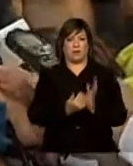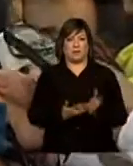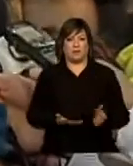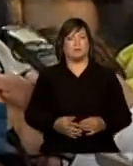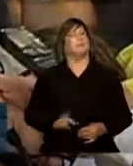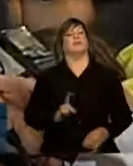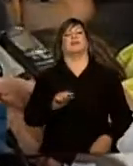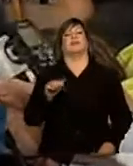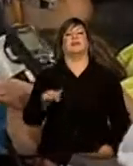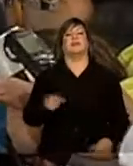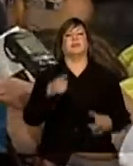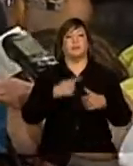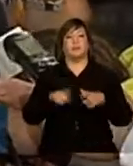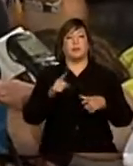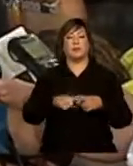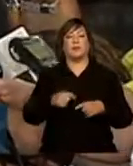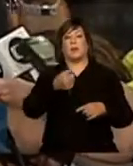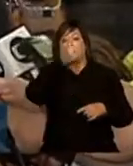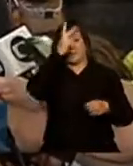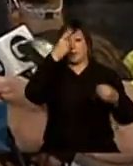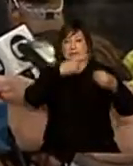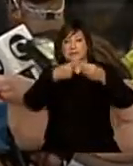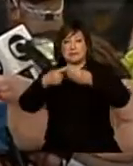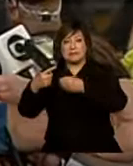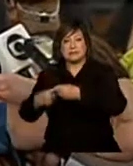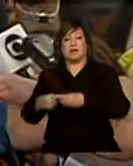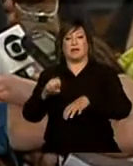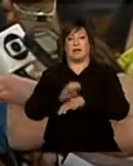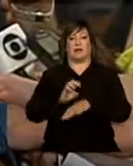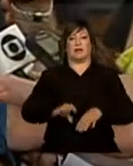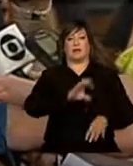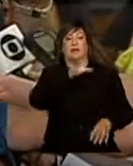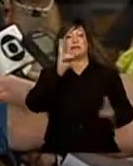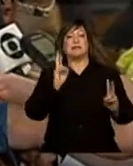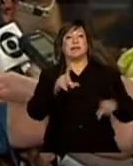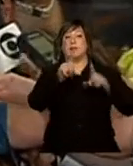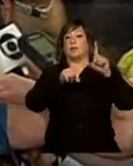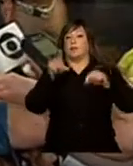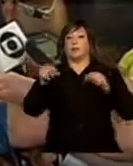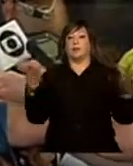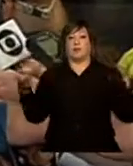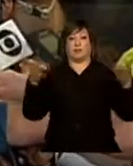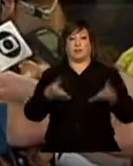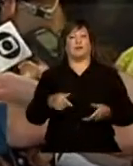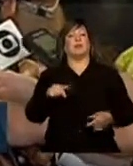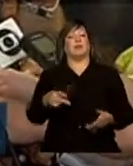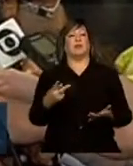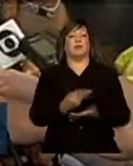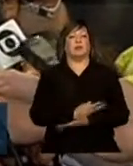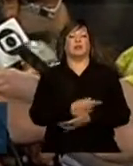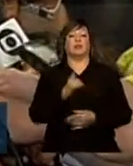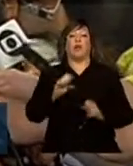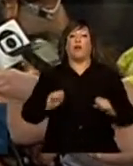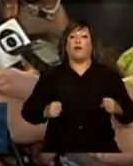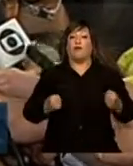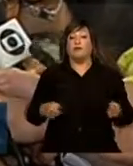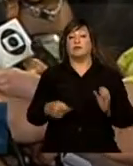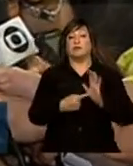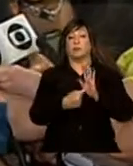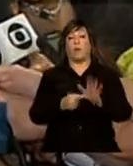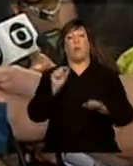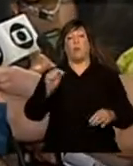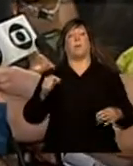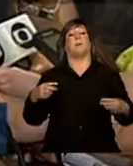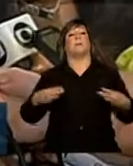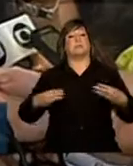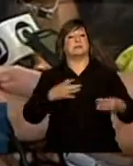esse é o drama que vive municípios, estados, toda vez que faz uma seleção pública, e só reforça o diagnóstico que o Ministério